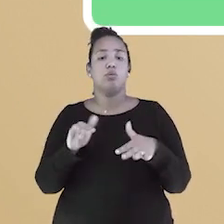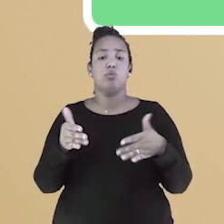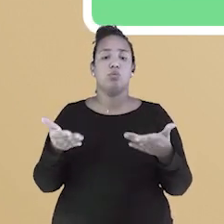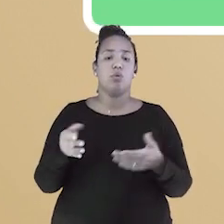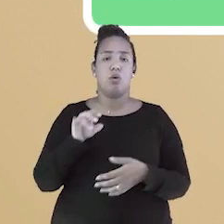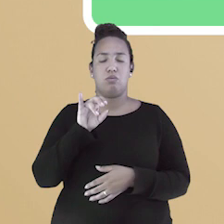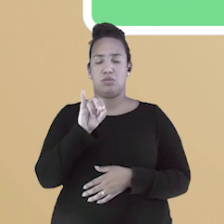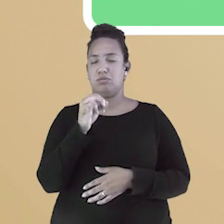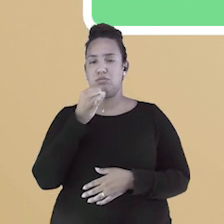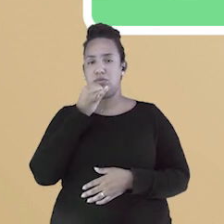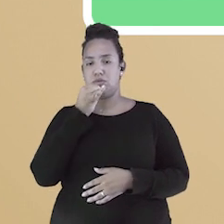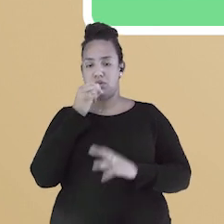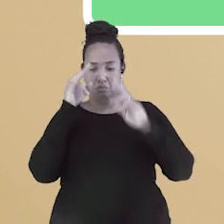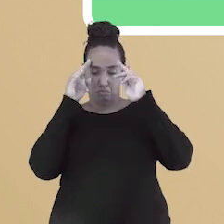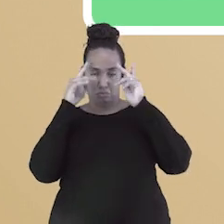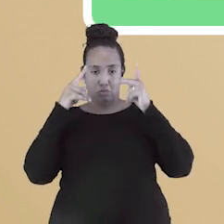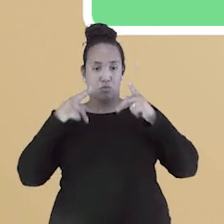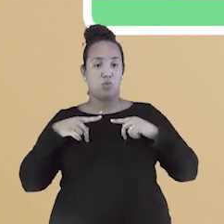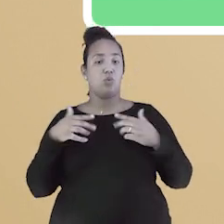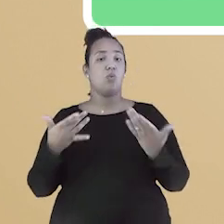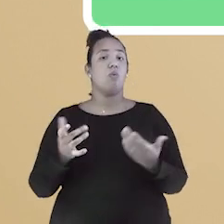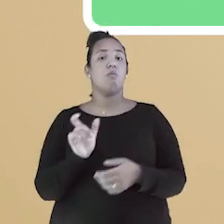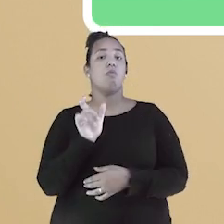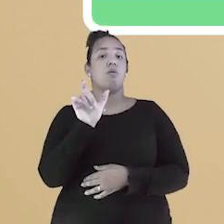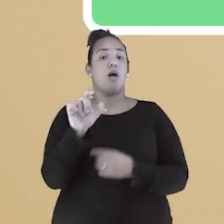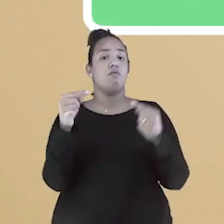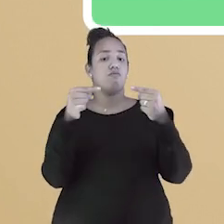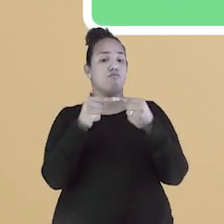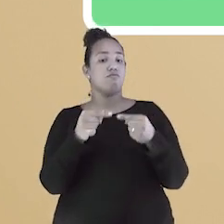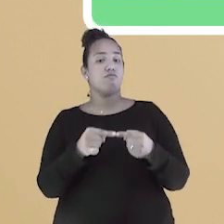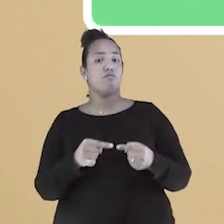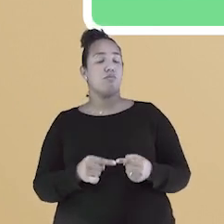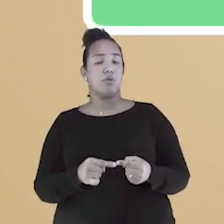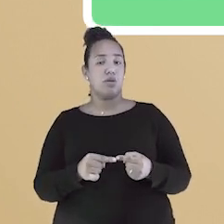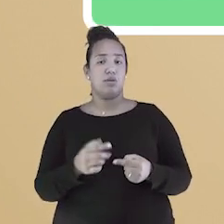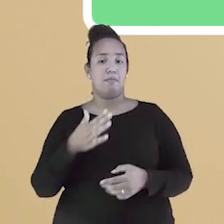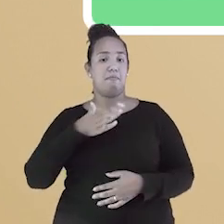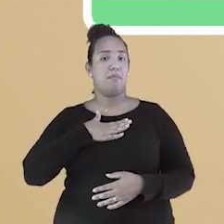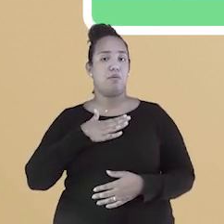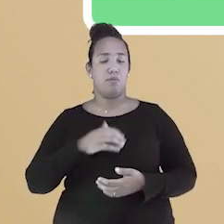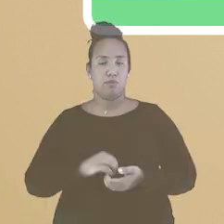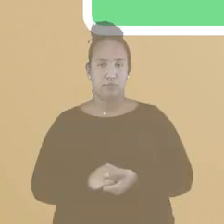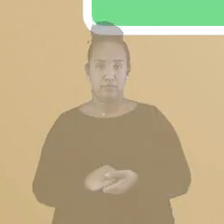a palavra eu uso para indicar posse, para indicar que o relógio é meu?